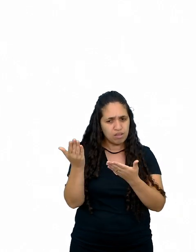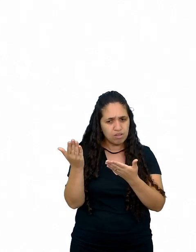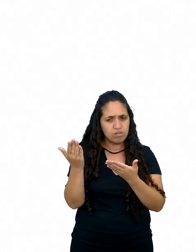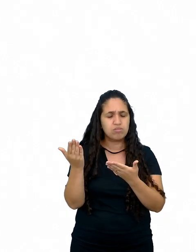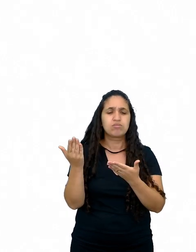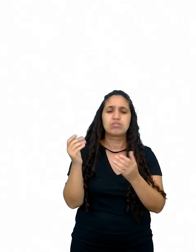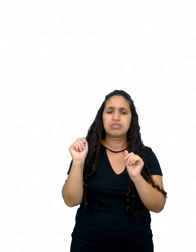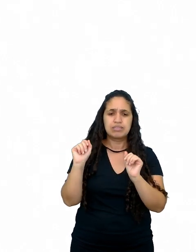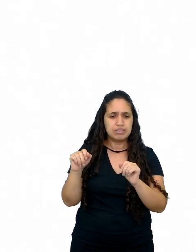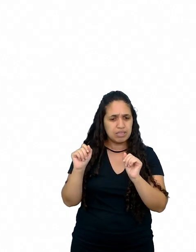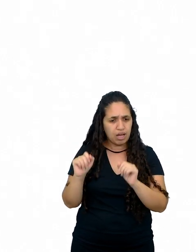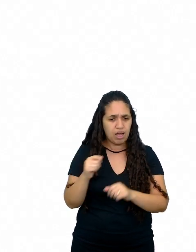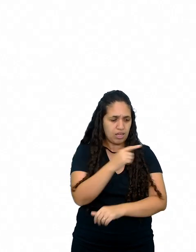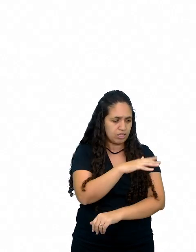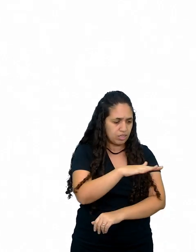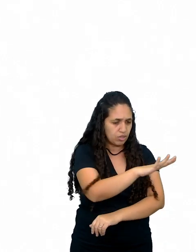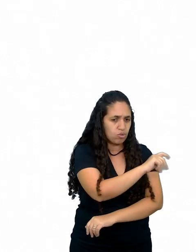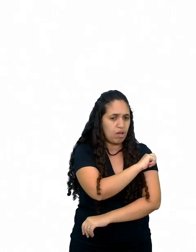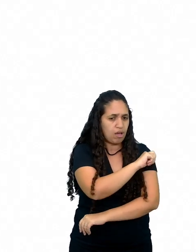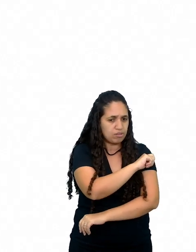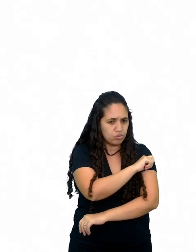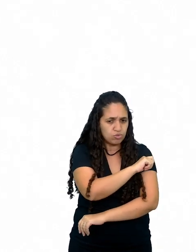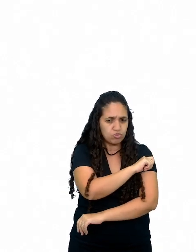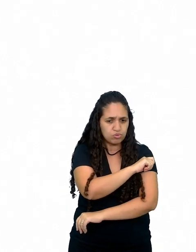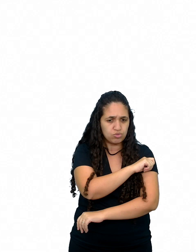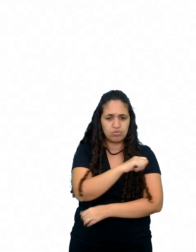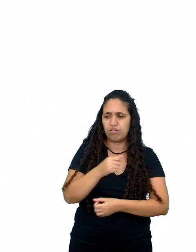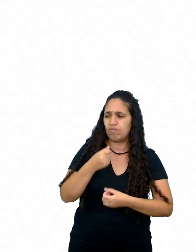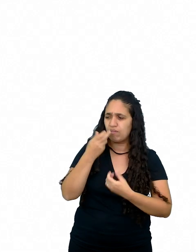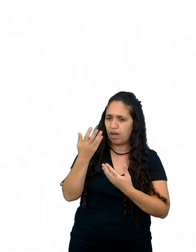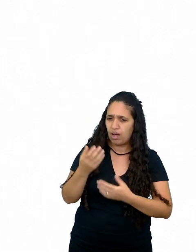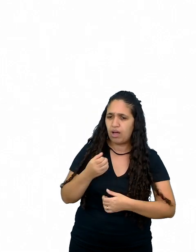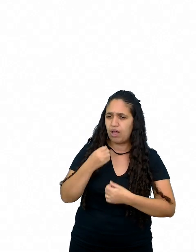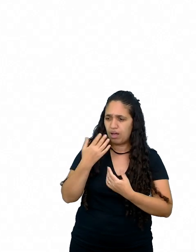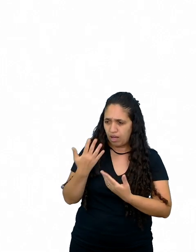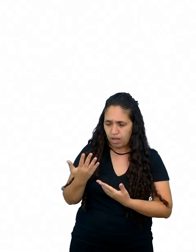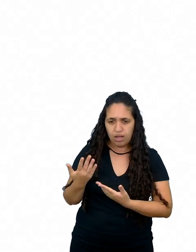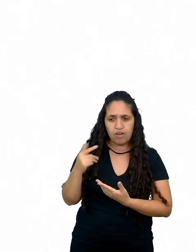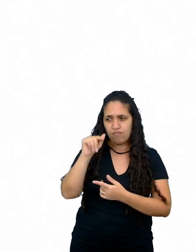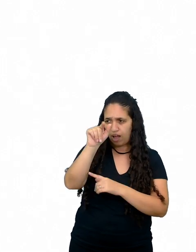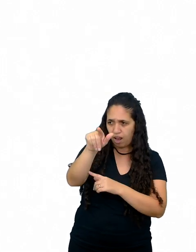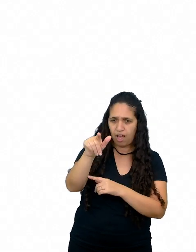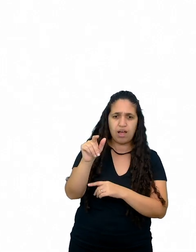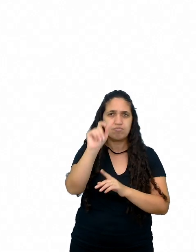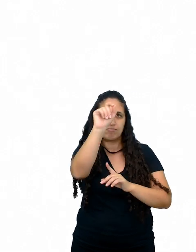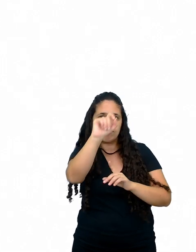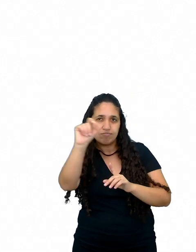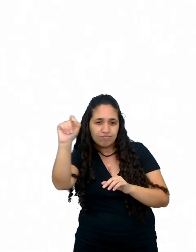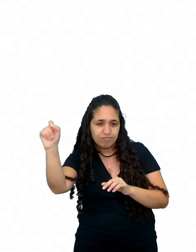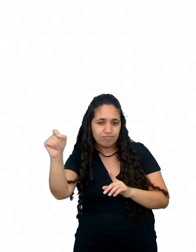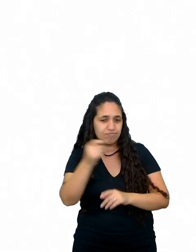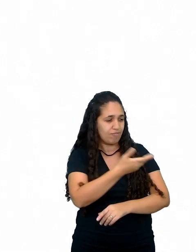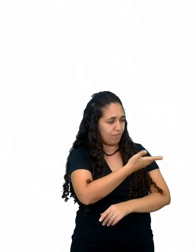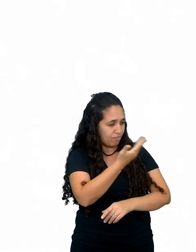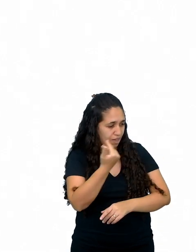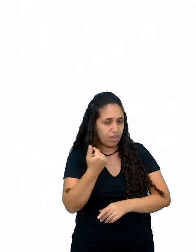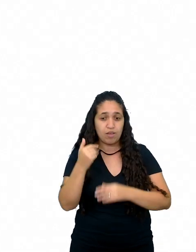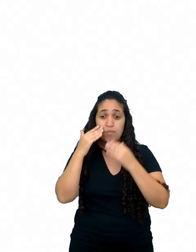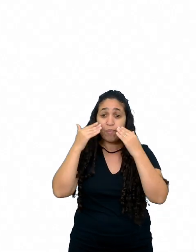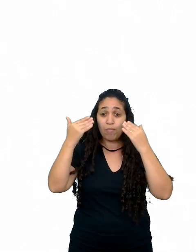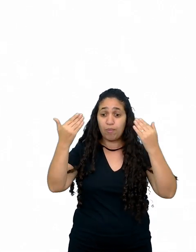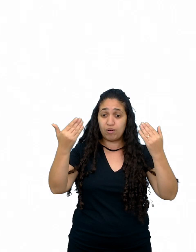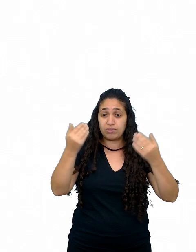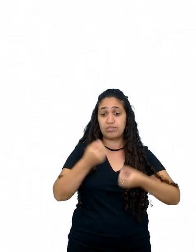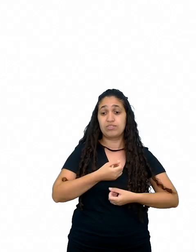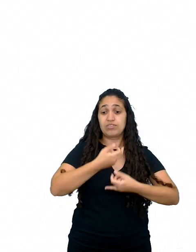posso deixar que eles falam as soluções, vai lá dentro, vai lá na frente, vai expor para os